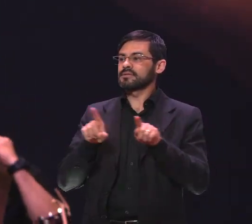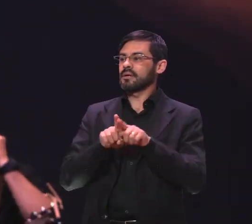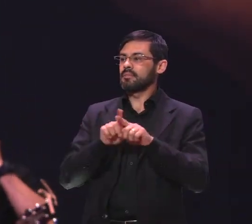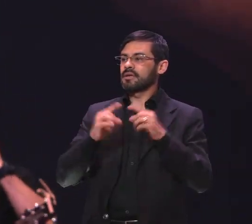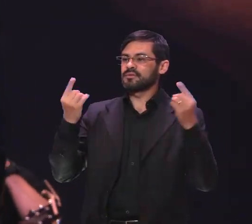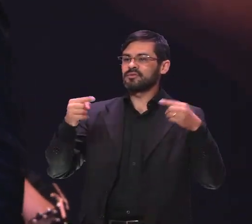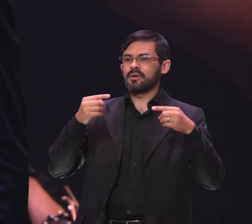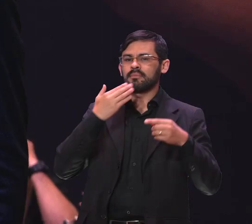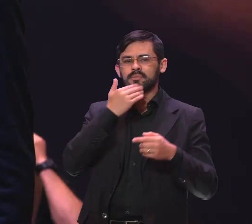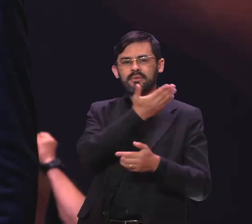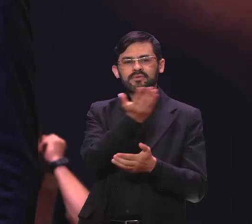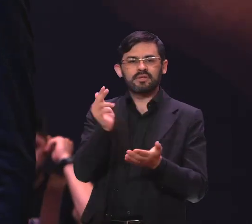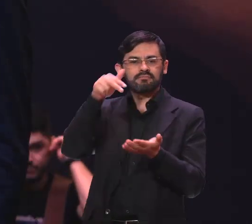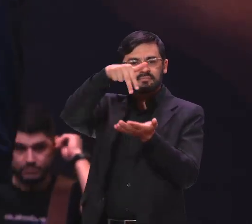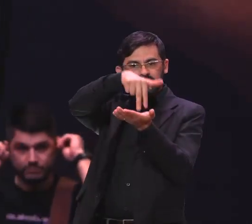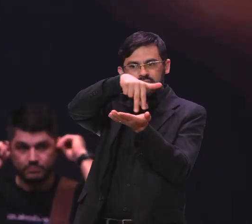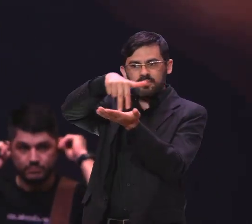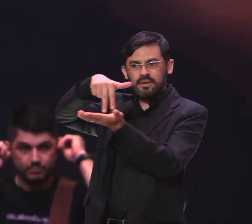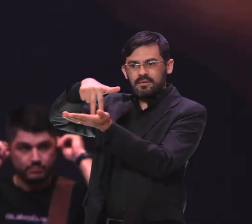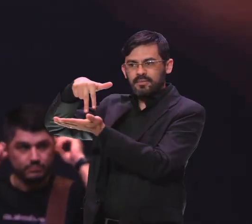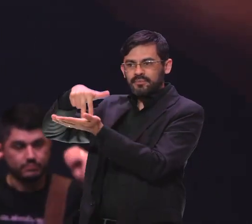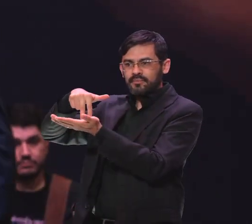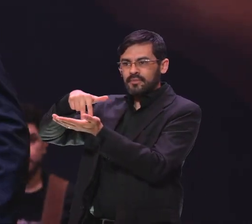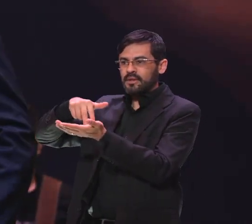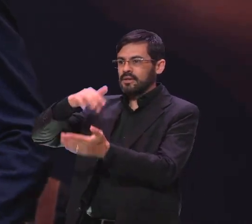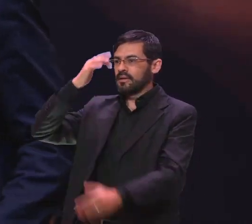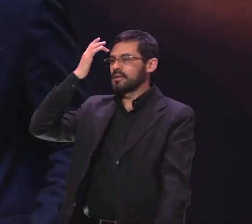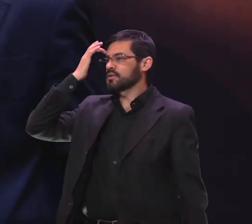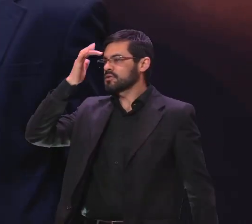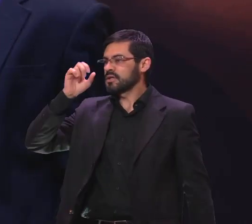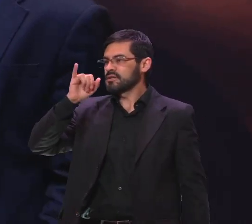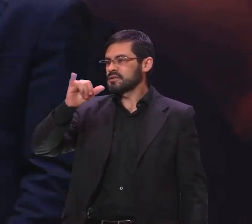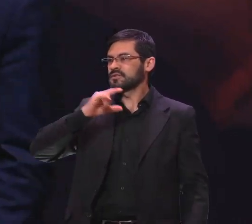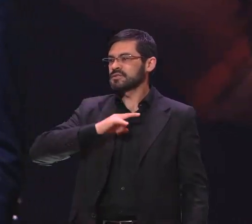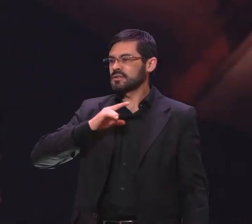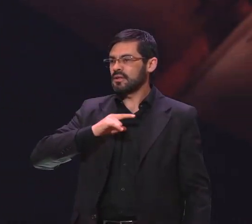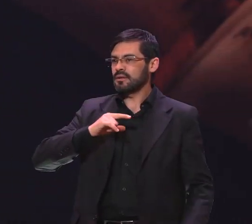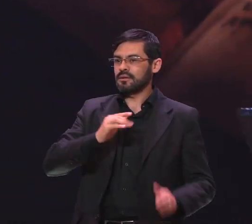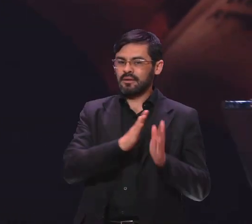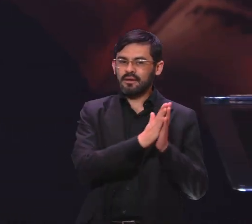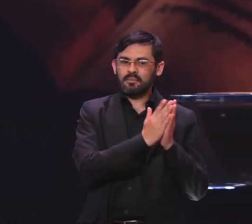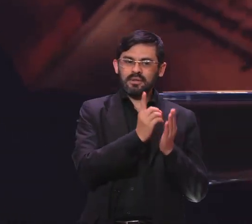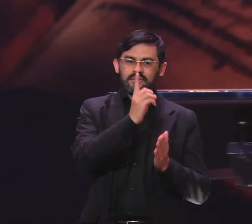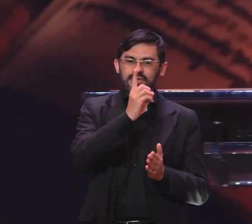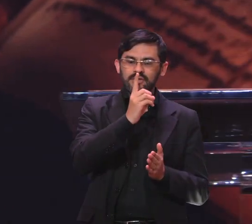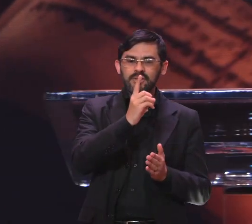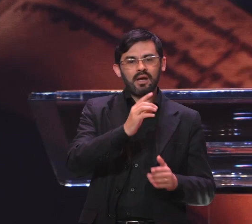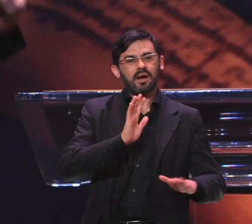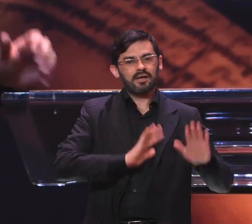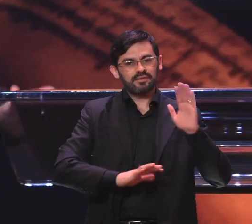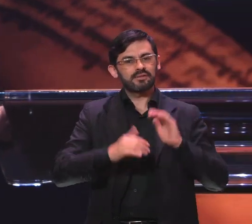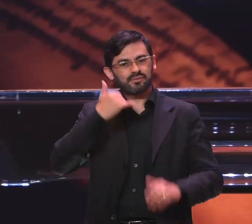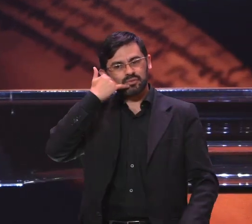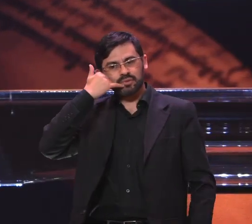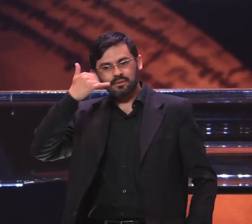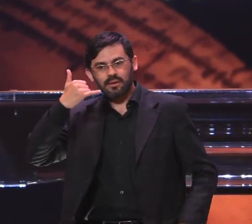Quero que todos fiquem de pé agora. Eu não sei se você trouxe a sua Bíblia, talvez o celular, pode